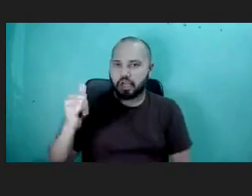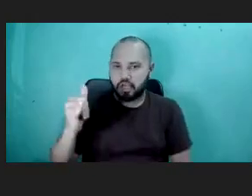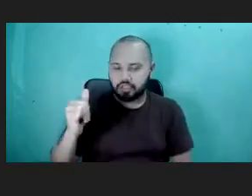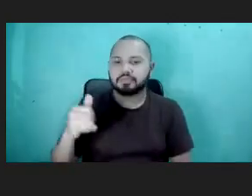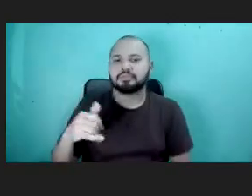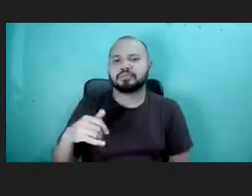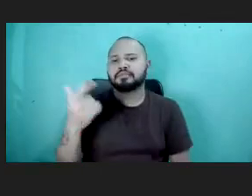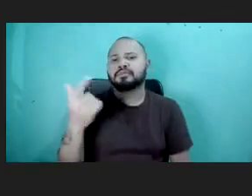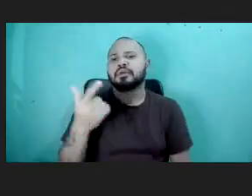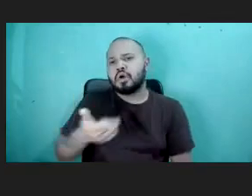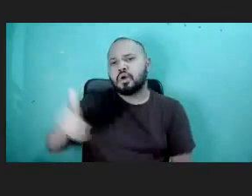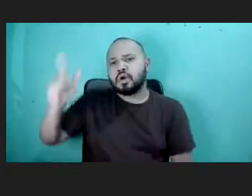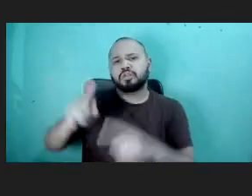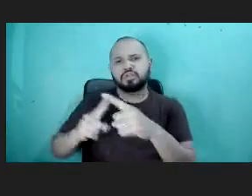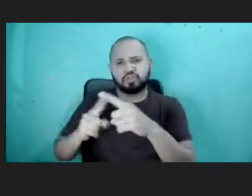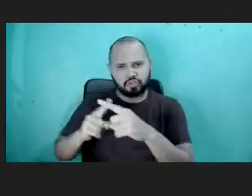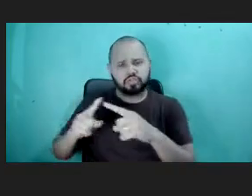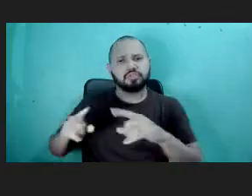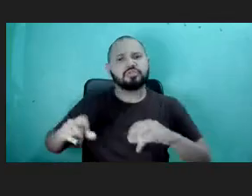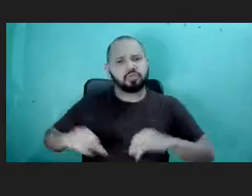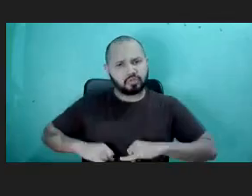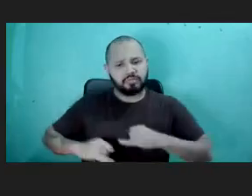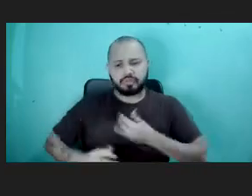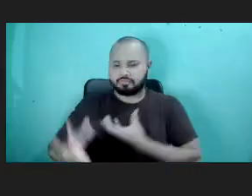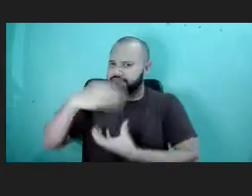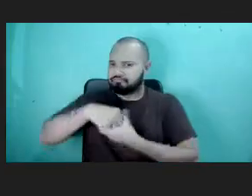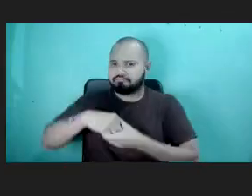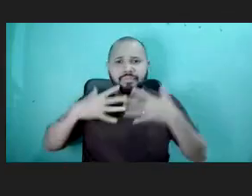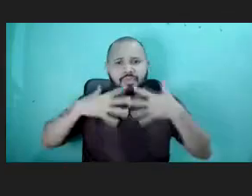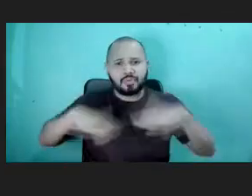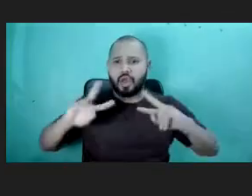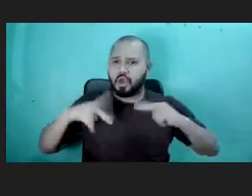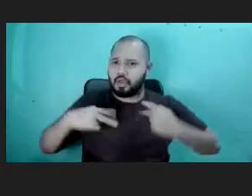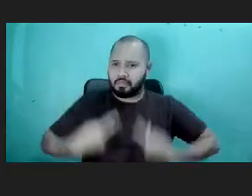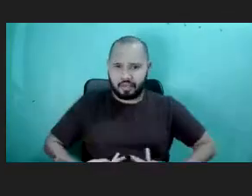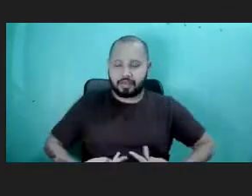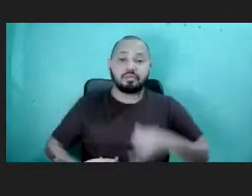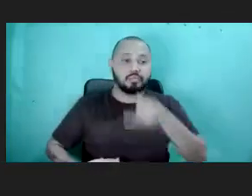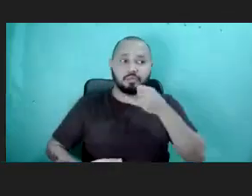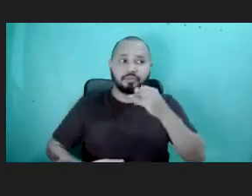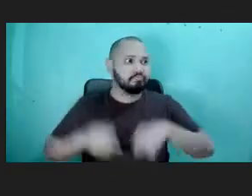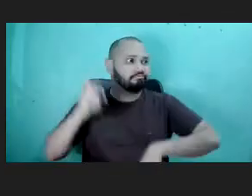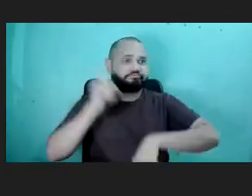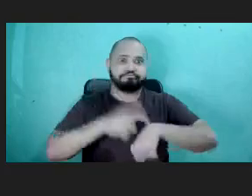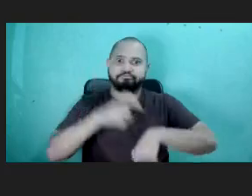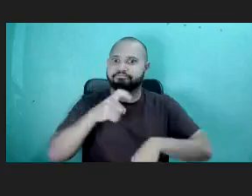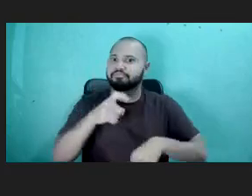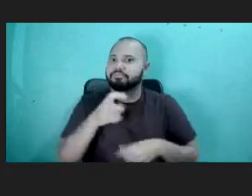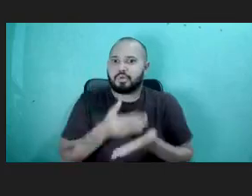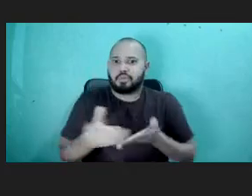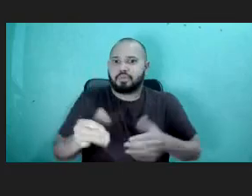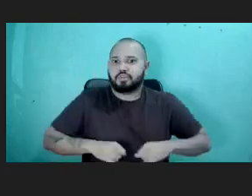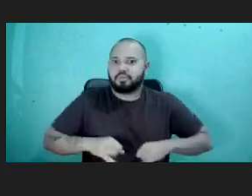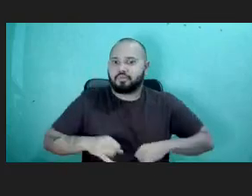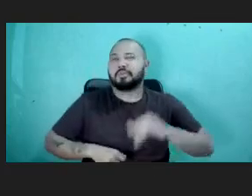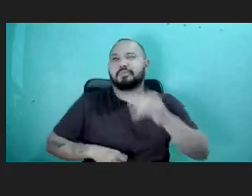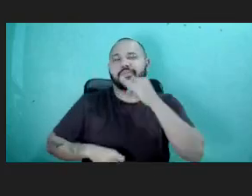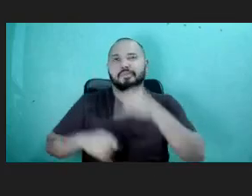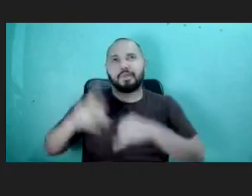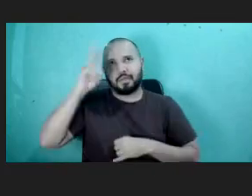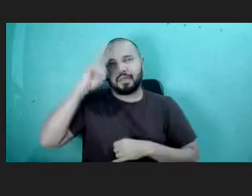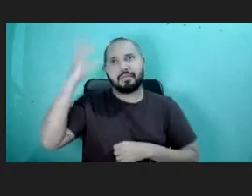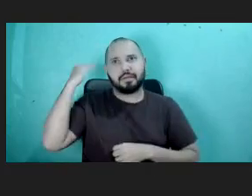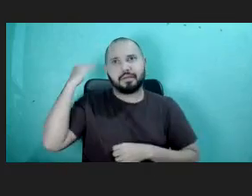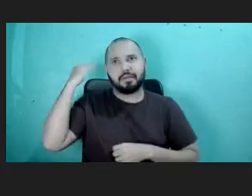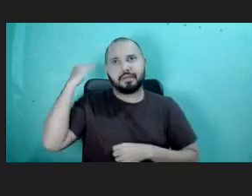que acontecem dentro da própria condição humana, né? A gente começa a sofrer. Eu lembro de uma palestra que eu assisti uma vez da